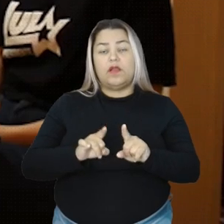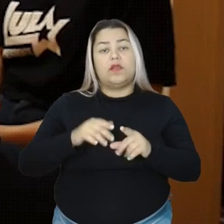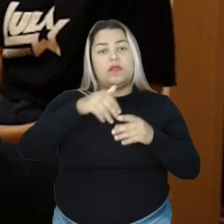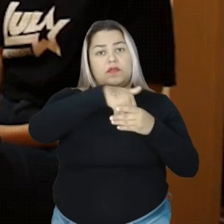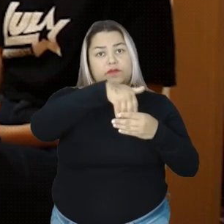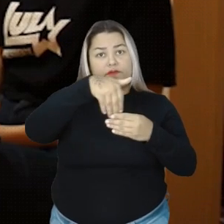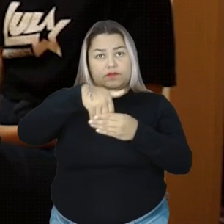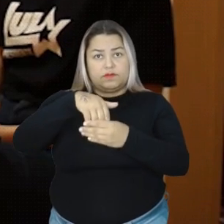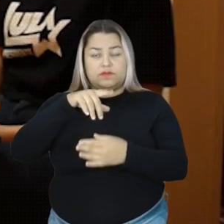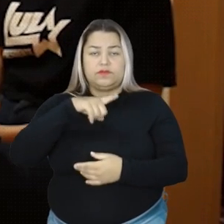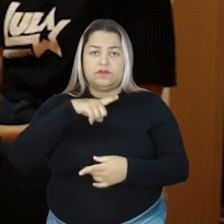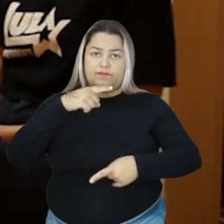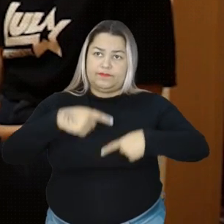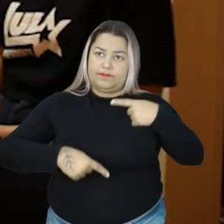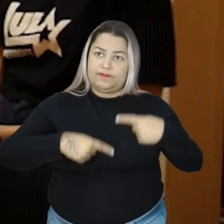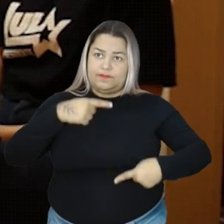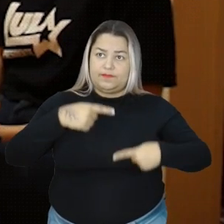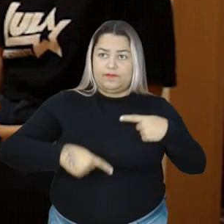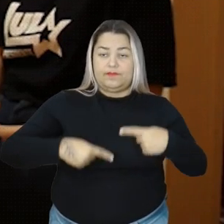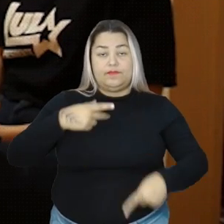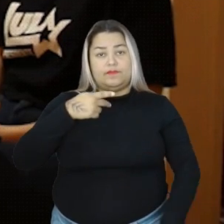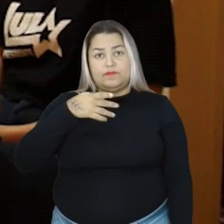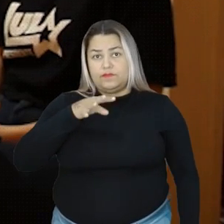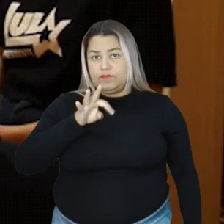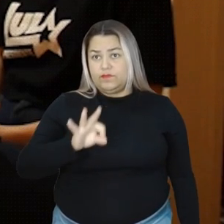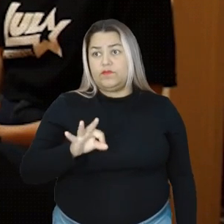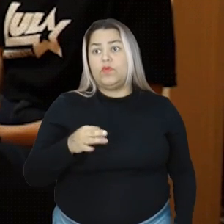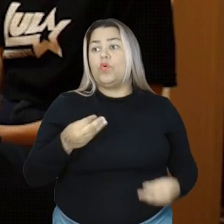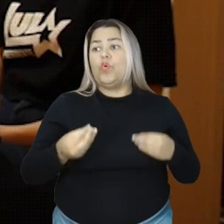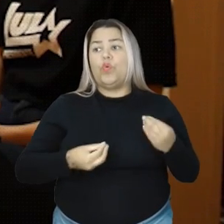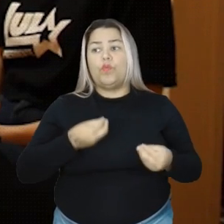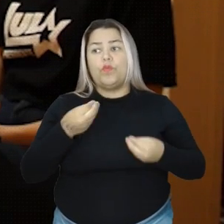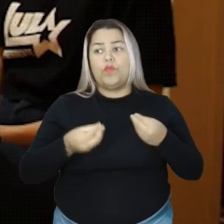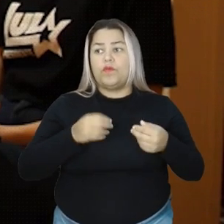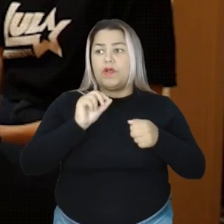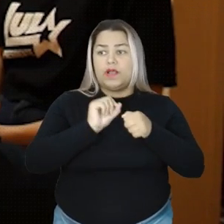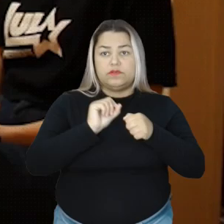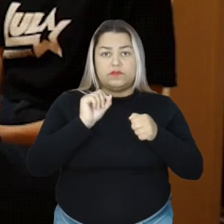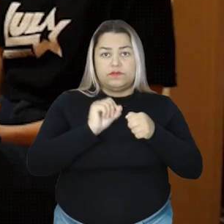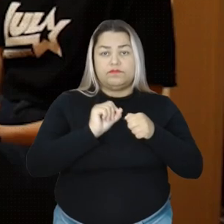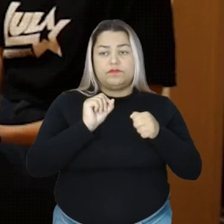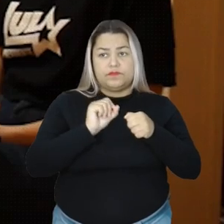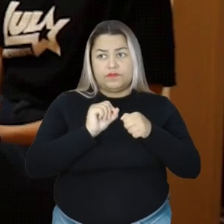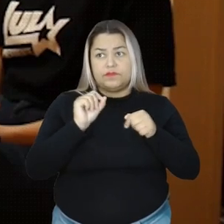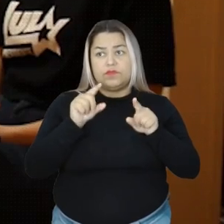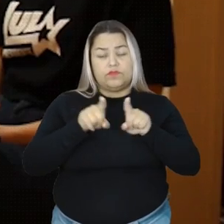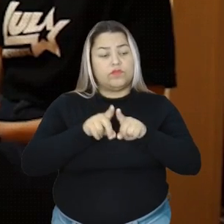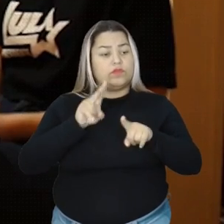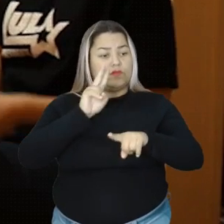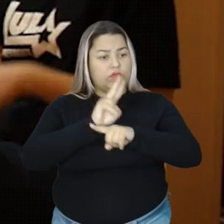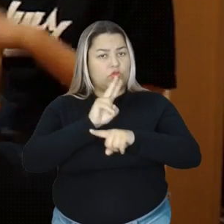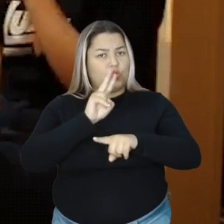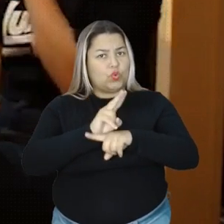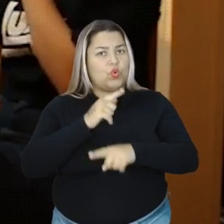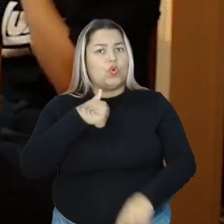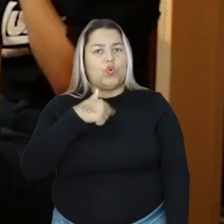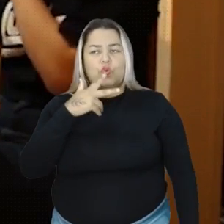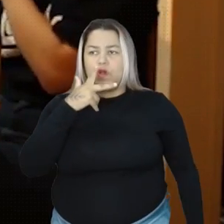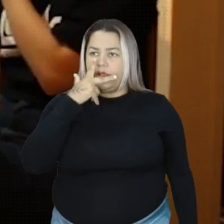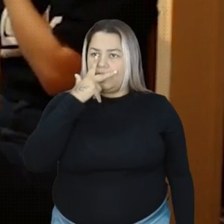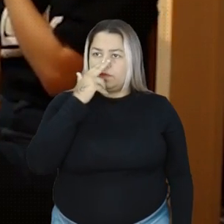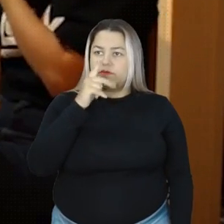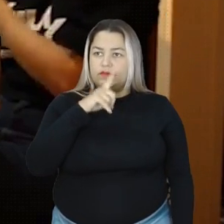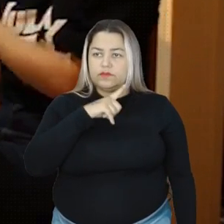eleição, houve uma discussão intensa no PT, como é que nós vamos fazer? Eu fui defendido, não, mas eu acho que nós aqui tínhamos